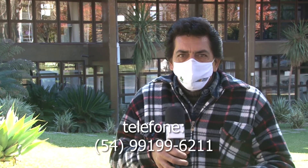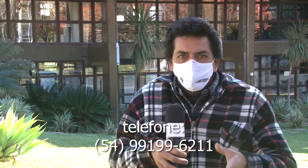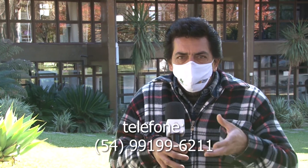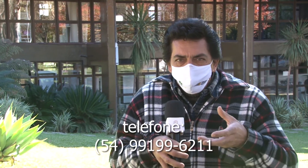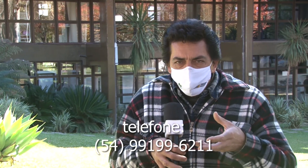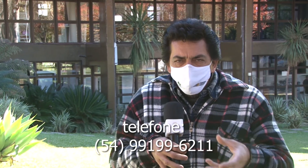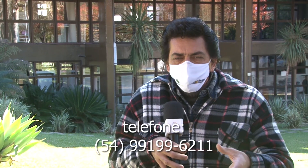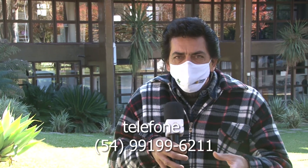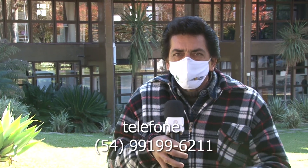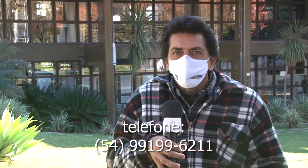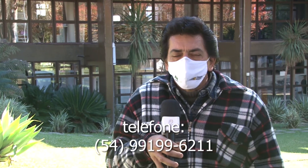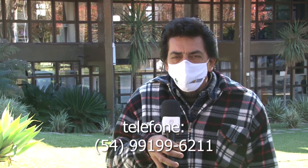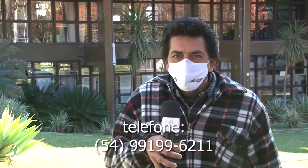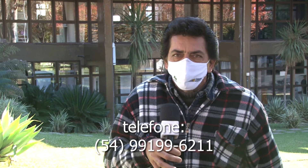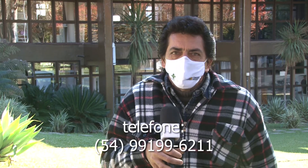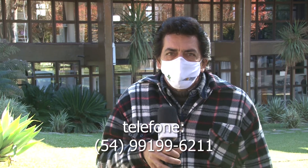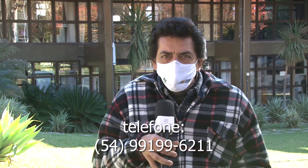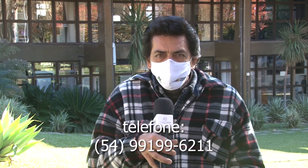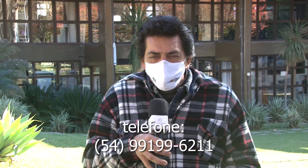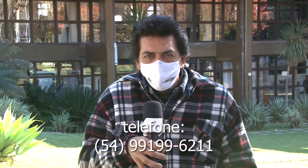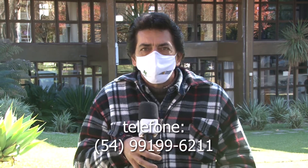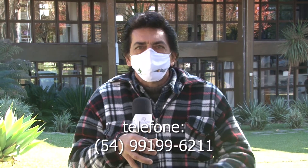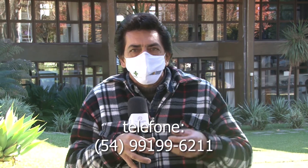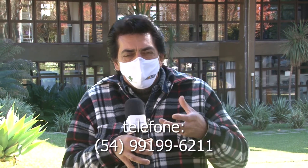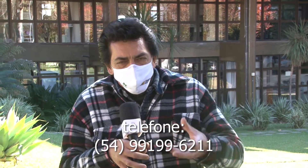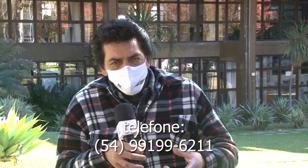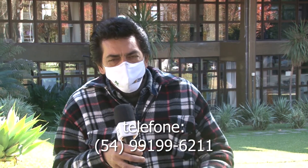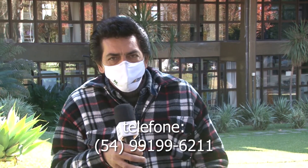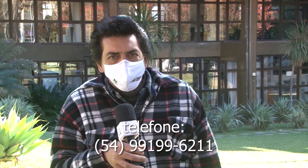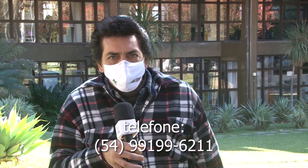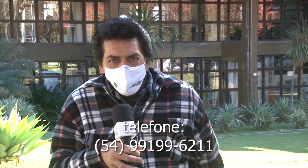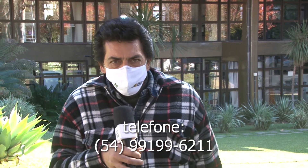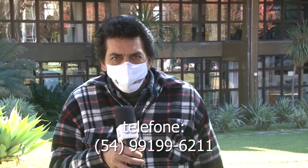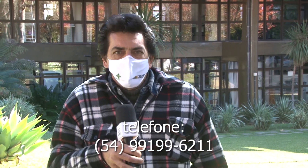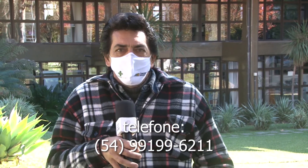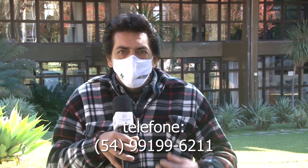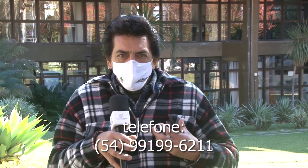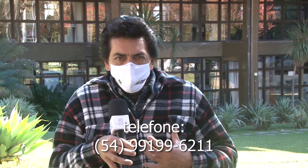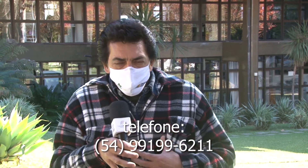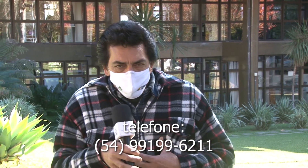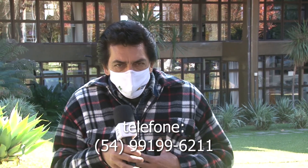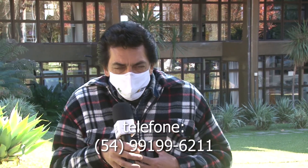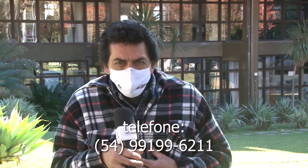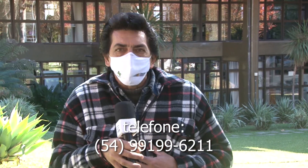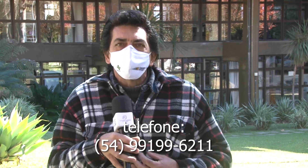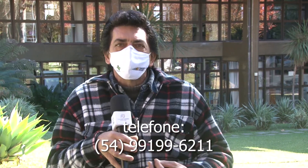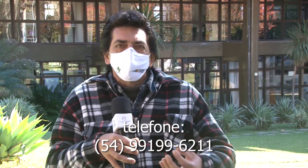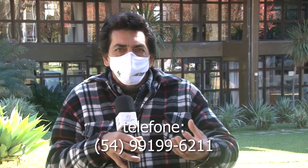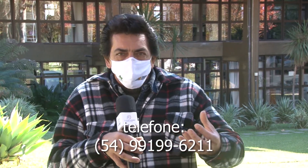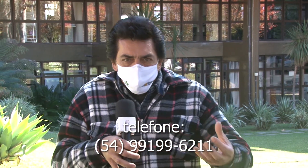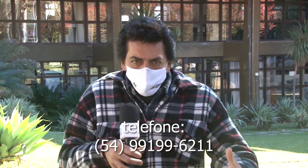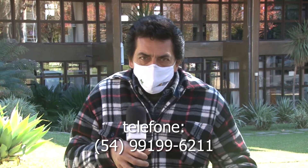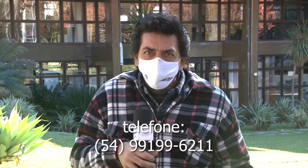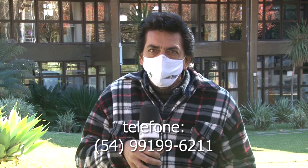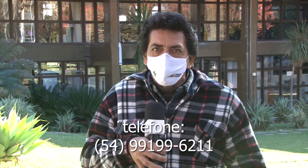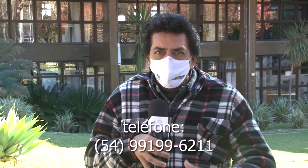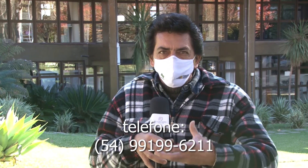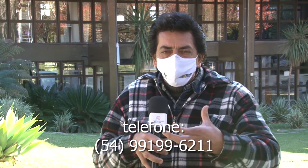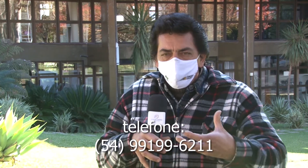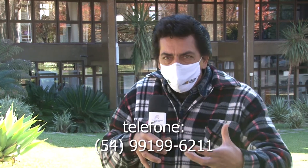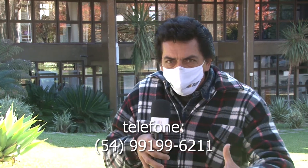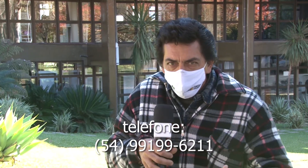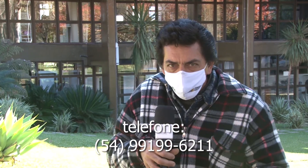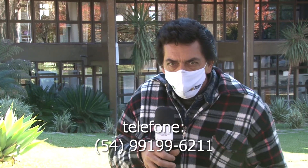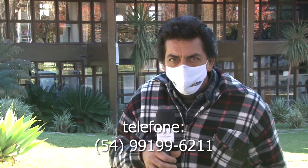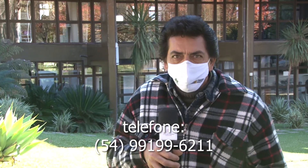Então está registrado o convite quinta-feira às duas horas da tarde eu como presidente da Comissão da Agricultura convido a